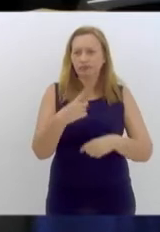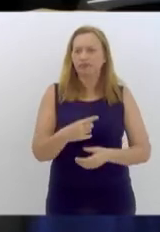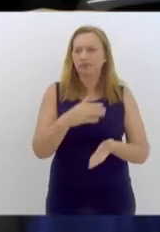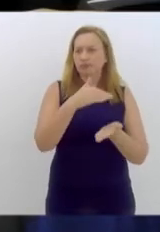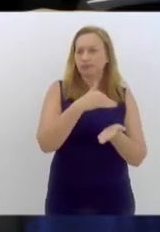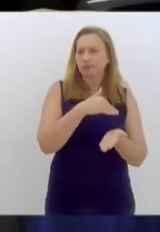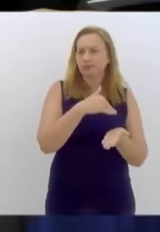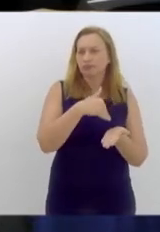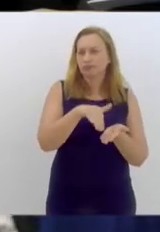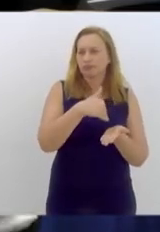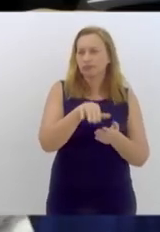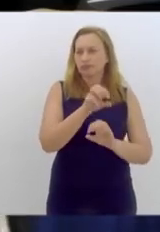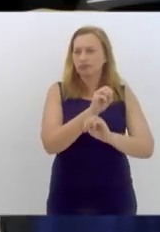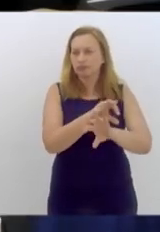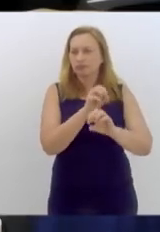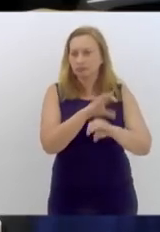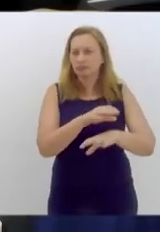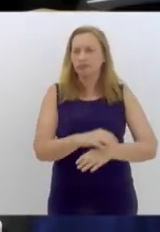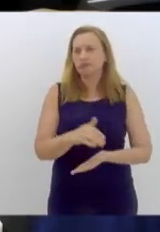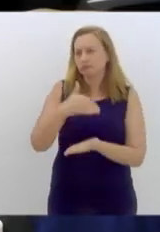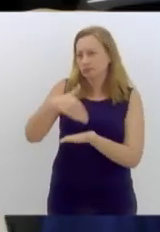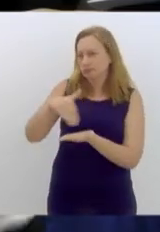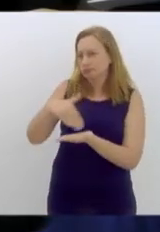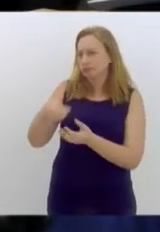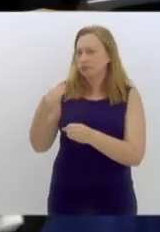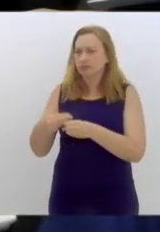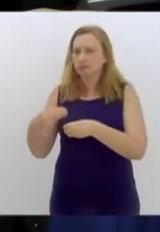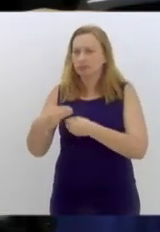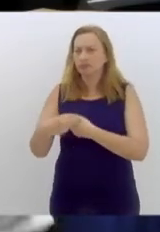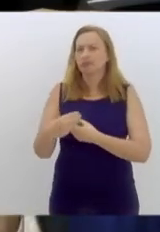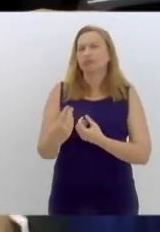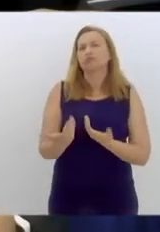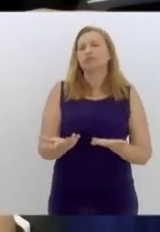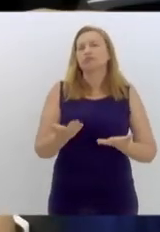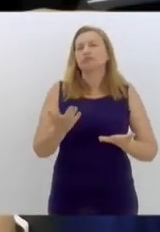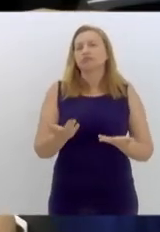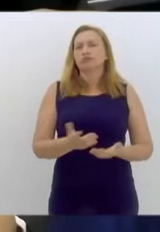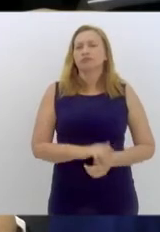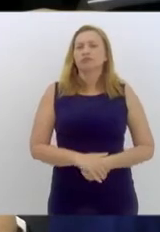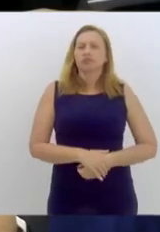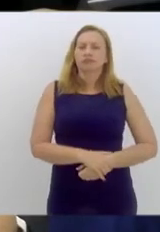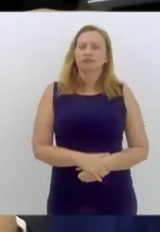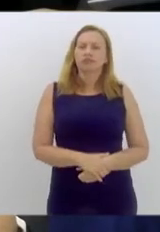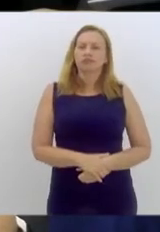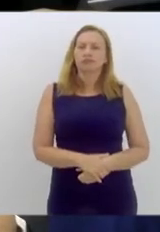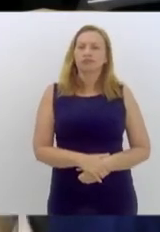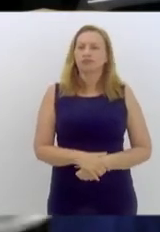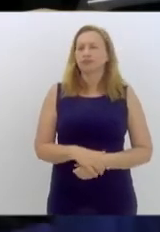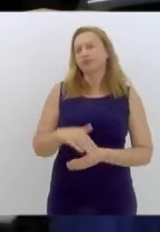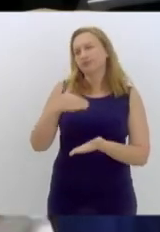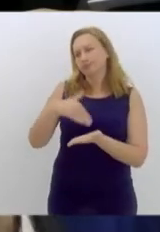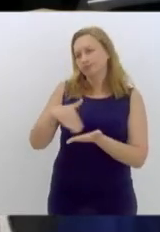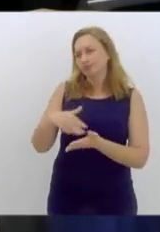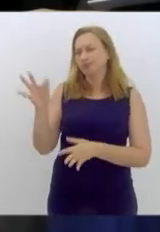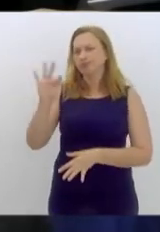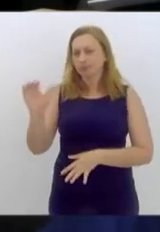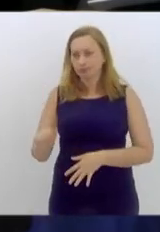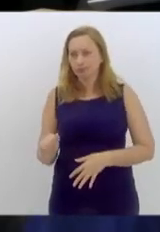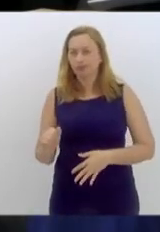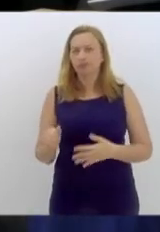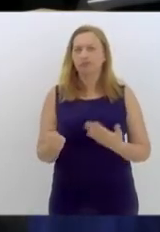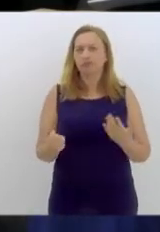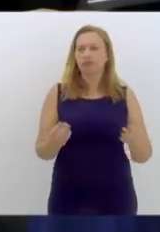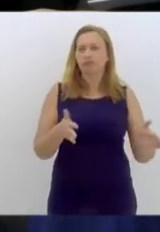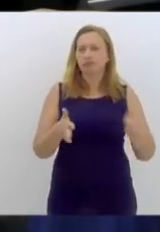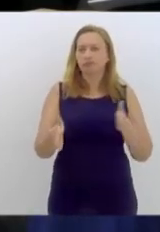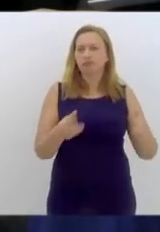SEDUC com as Secretarias Municipais de Educação? Qual foi o diálogo estabelecido pela Secretaria de Fazenda do Estado com as Secretarias Municipais de Fazenda no intervalo